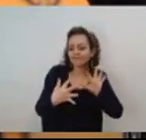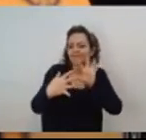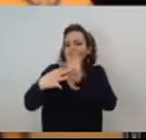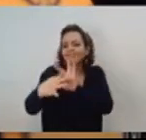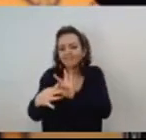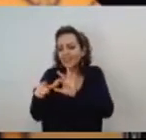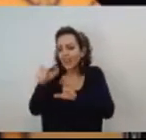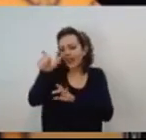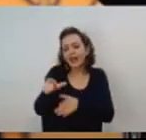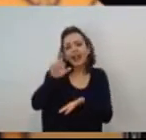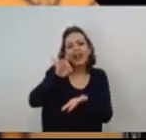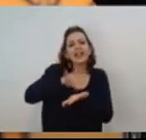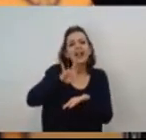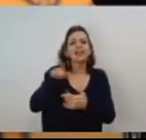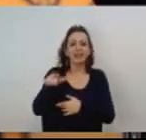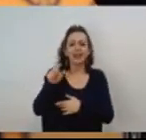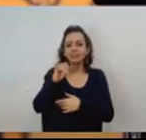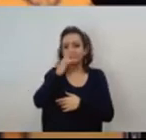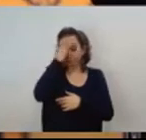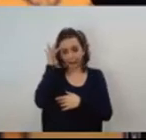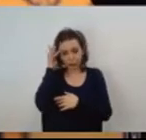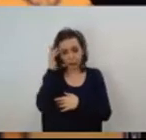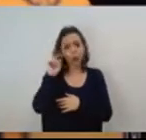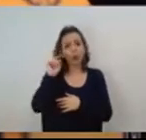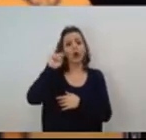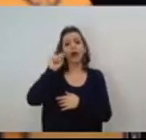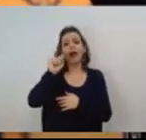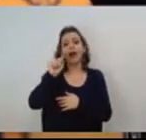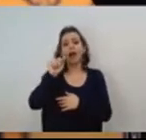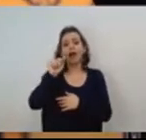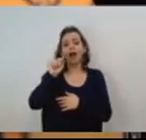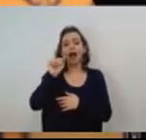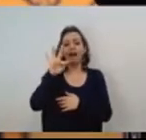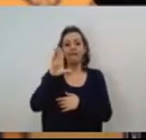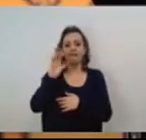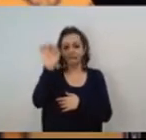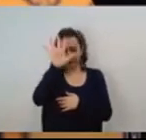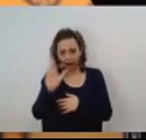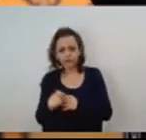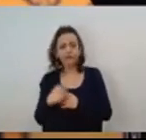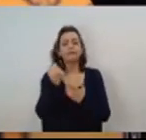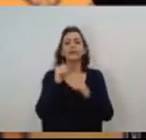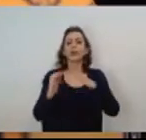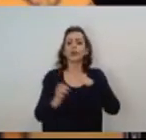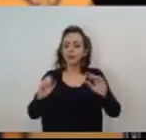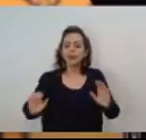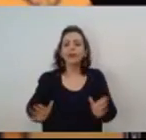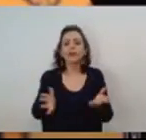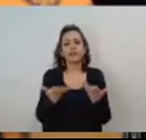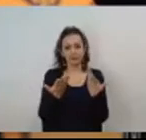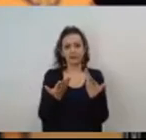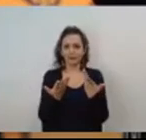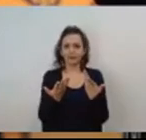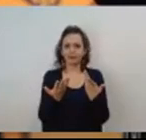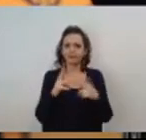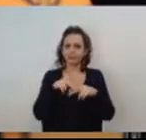depois mesmo assim se tivesse algum GAP a gente passou por esse desenvolvimento com o time da Tatiana para